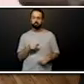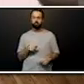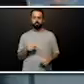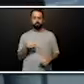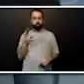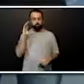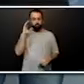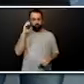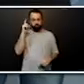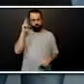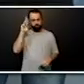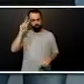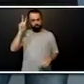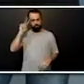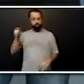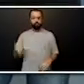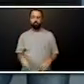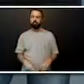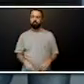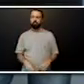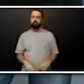Lembrem.